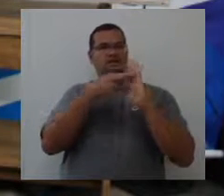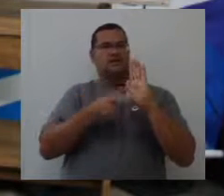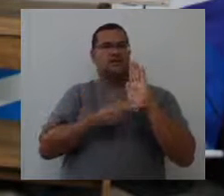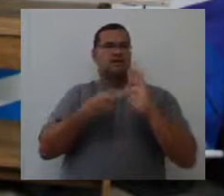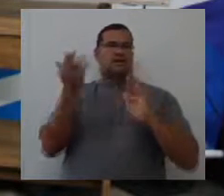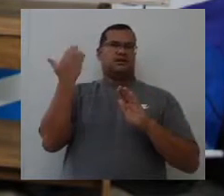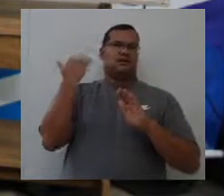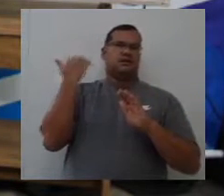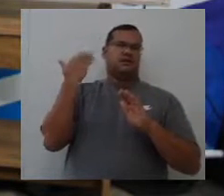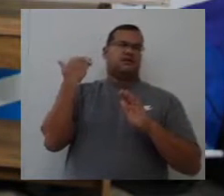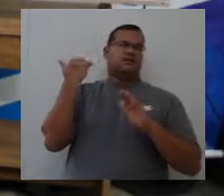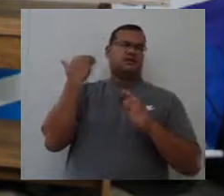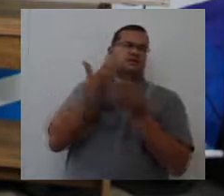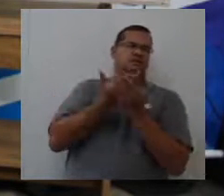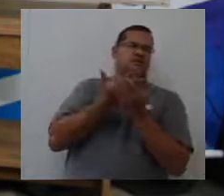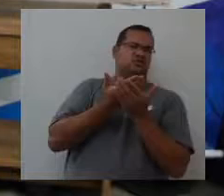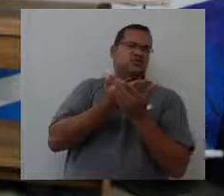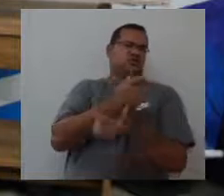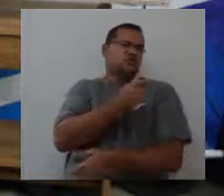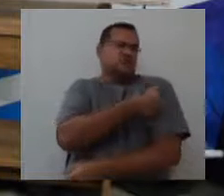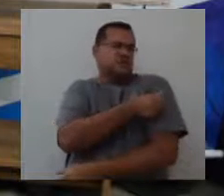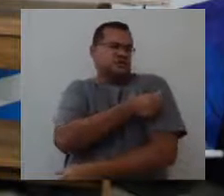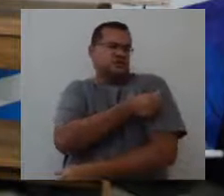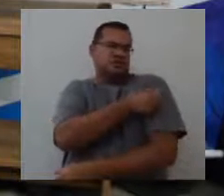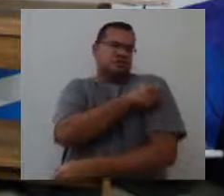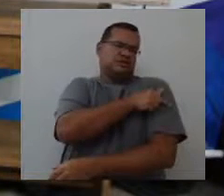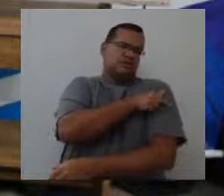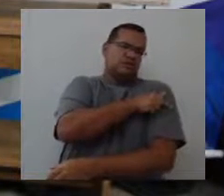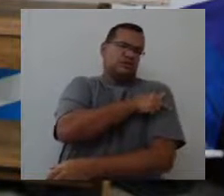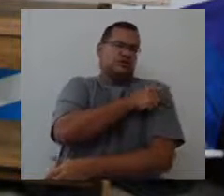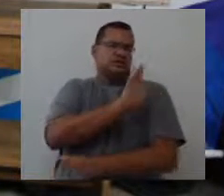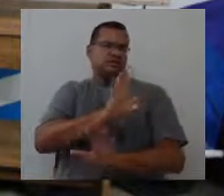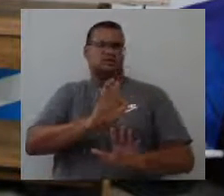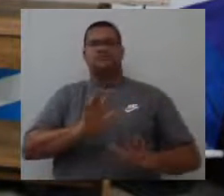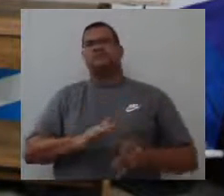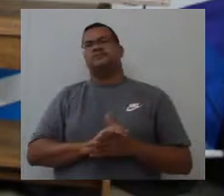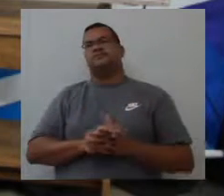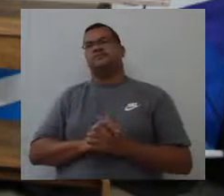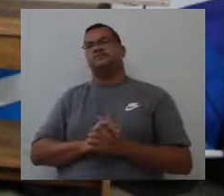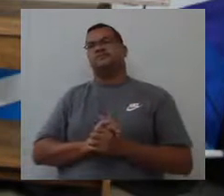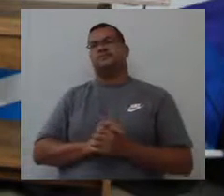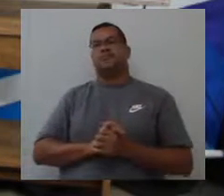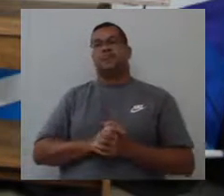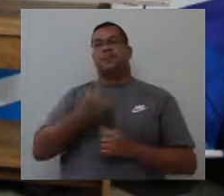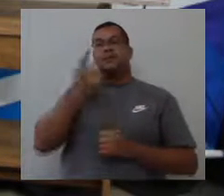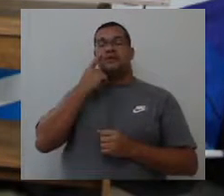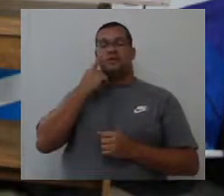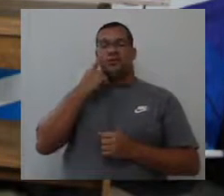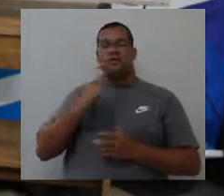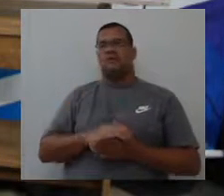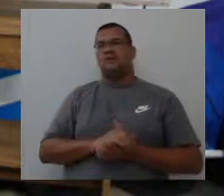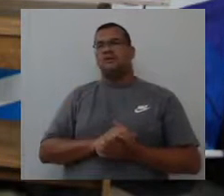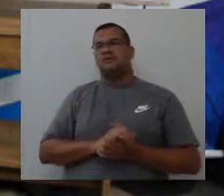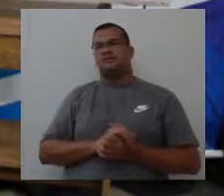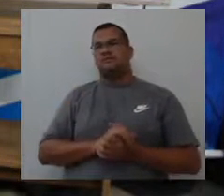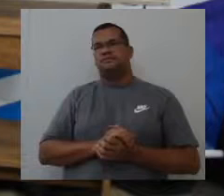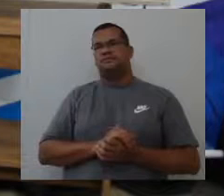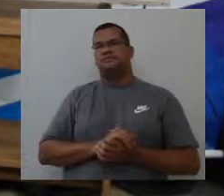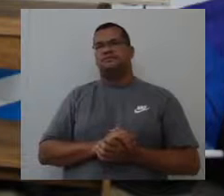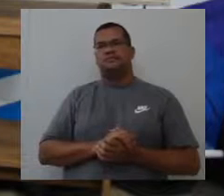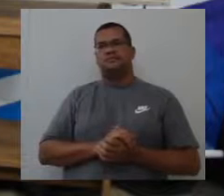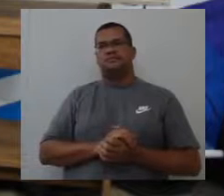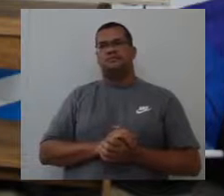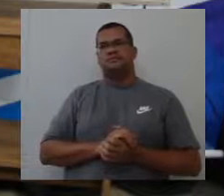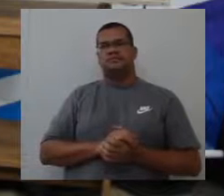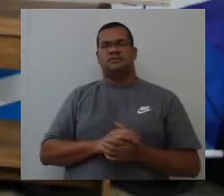lá no 6º ano, 7º ano do Fundamental. E aqui na regra de 3, a gente disse que, olha só, vamos calcular de novo